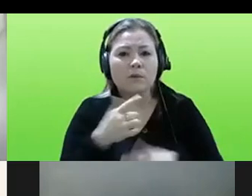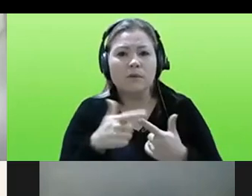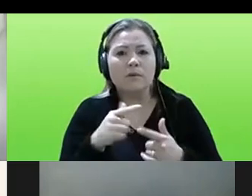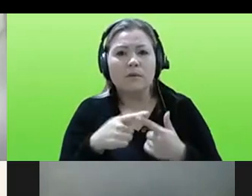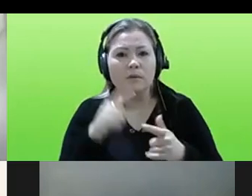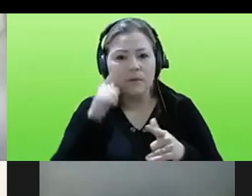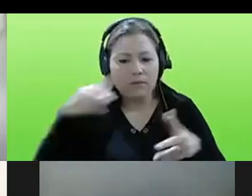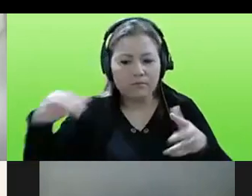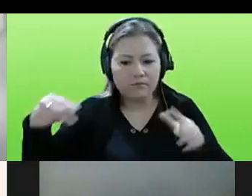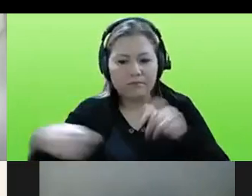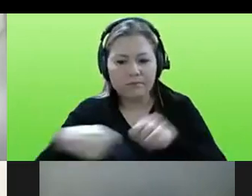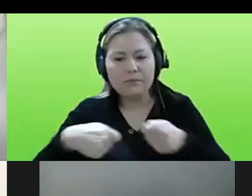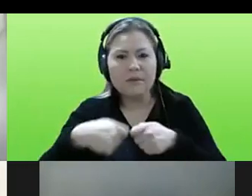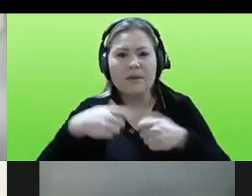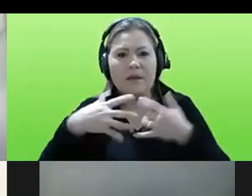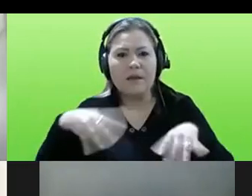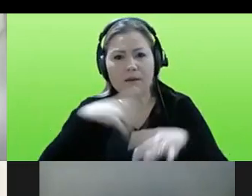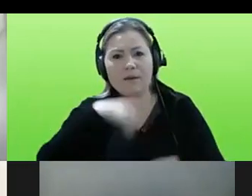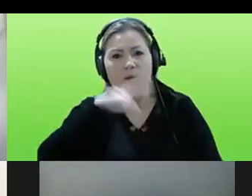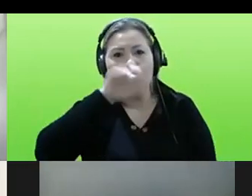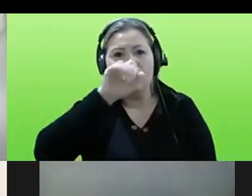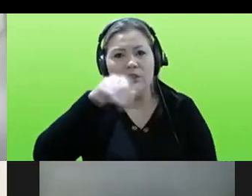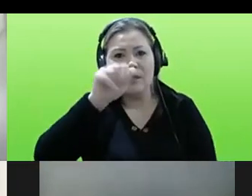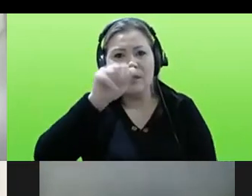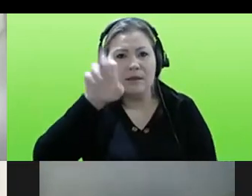de rede aqui. Bem, meu nome é Jader.